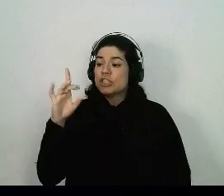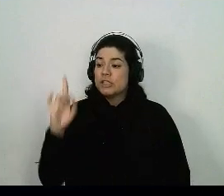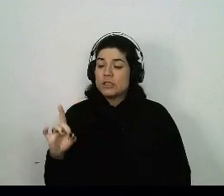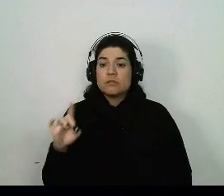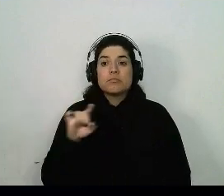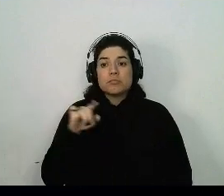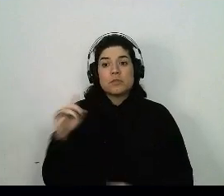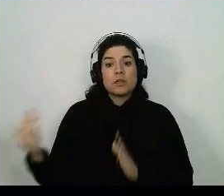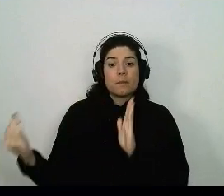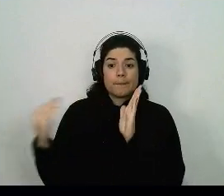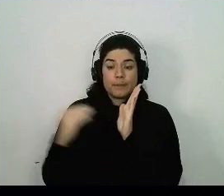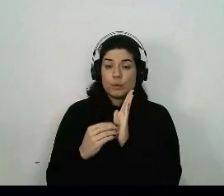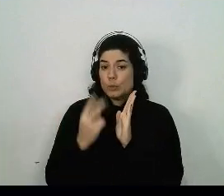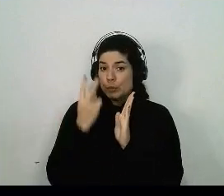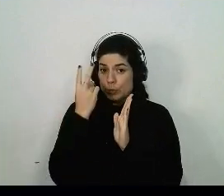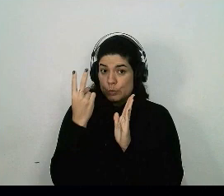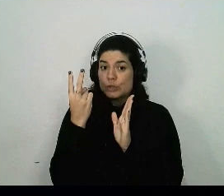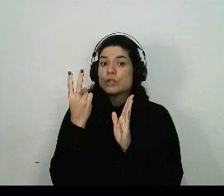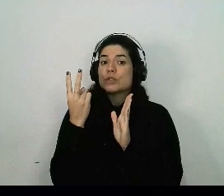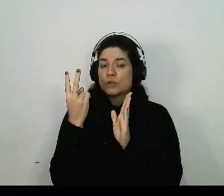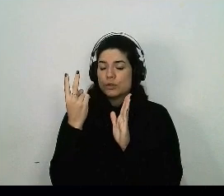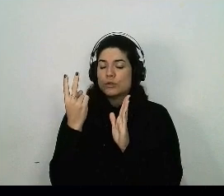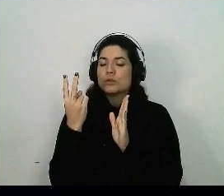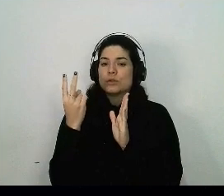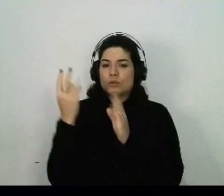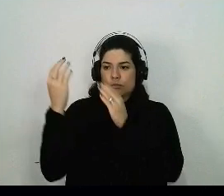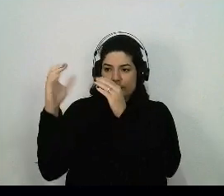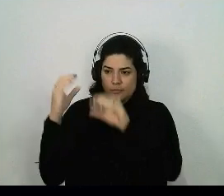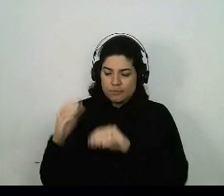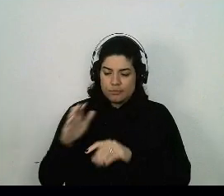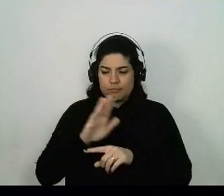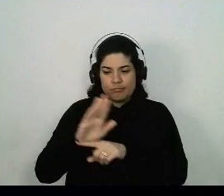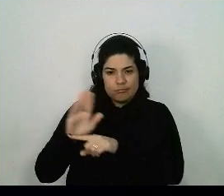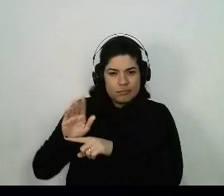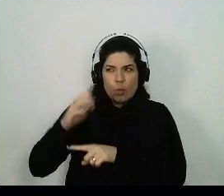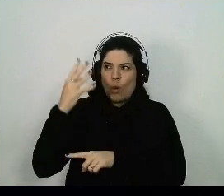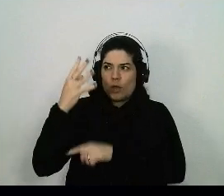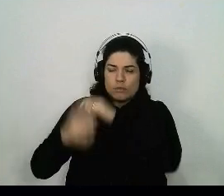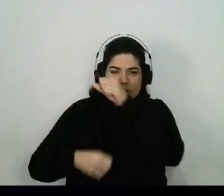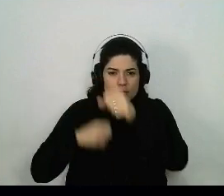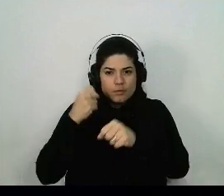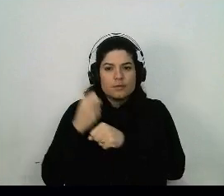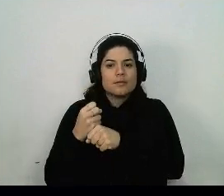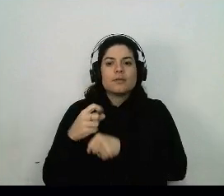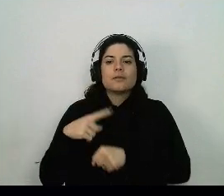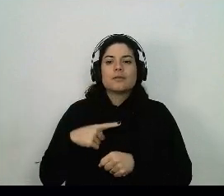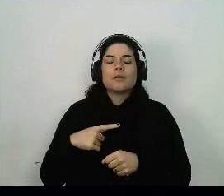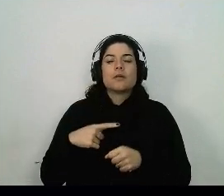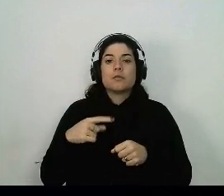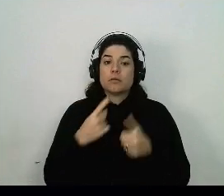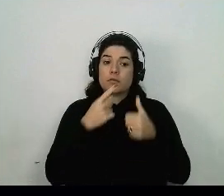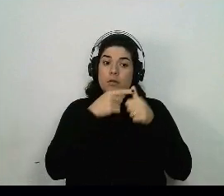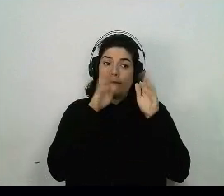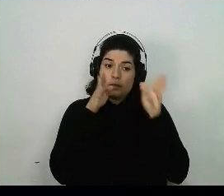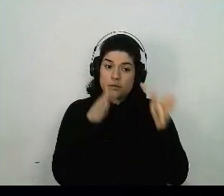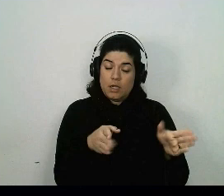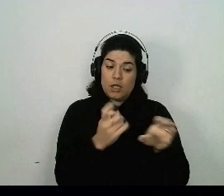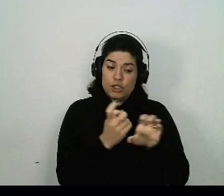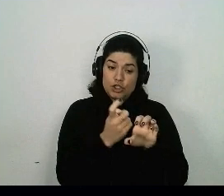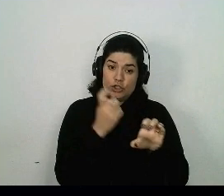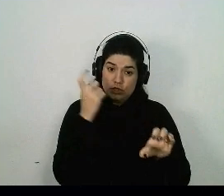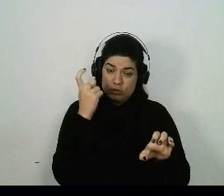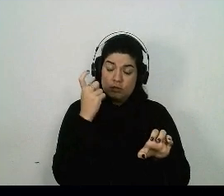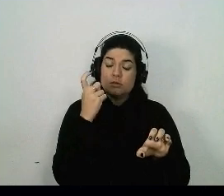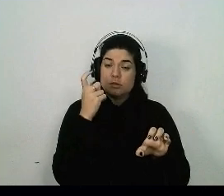obras colaborativas aí nesses últimos 6 anos, tá? 4 anos, na verdade. Então, um mais voltado para engenharia, que é o primeiro, desenvolvimento